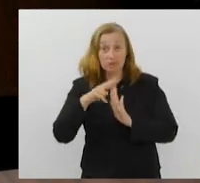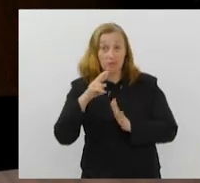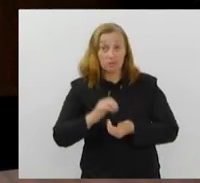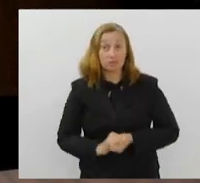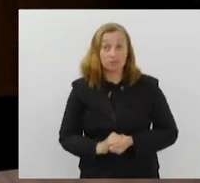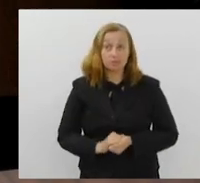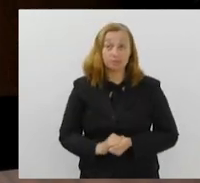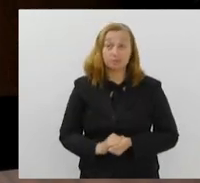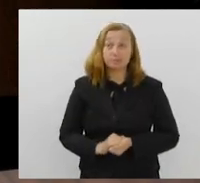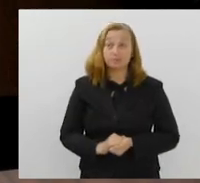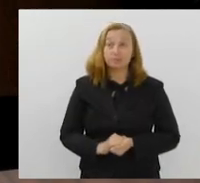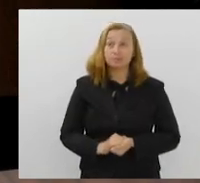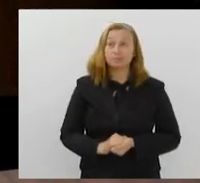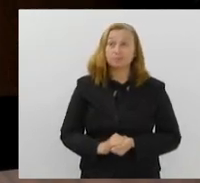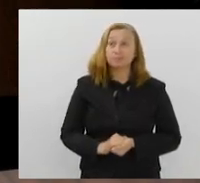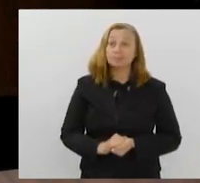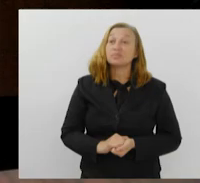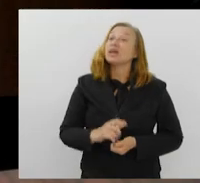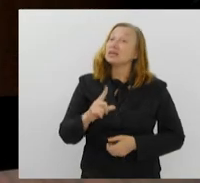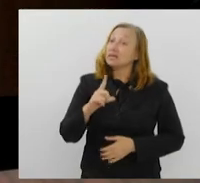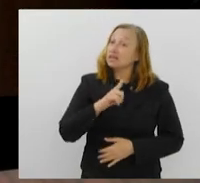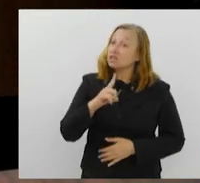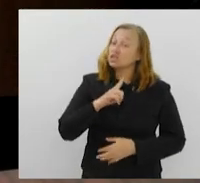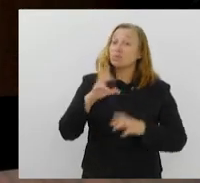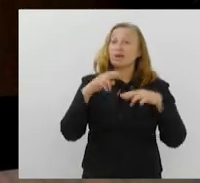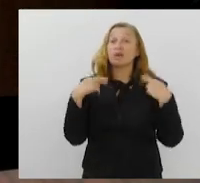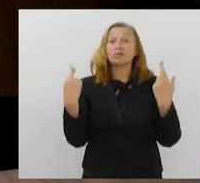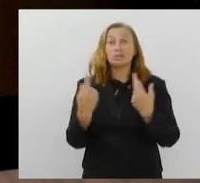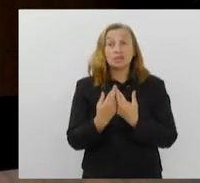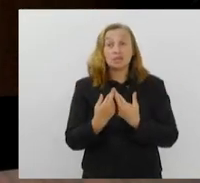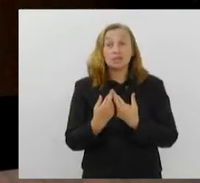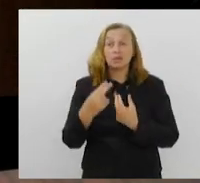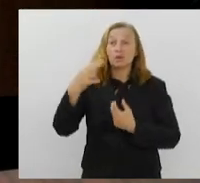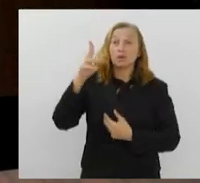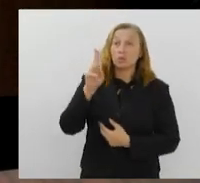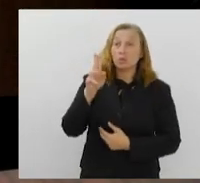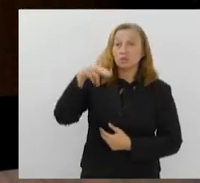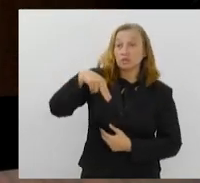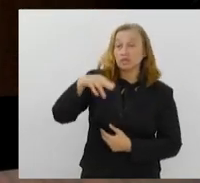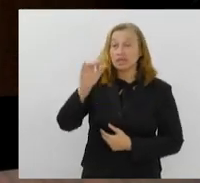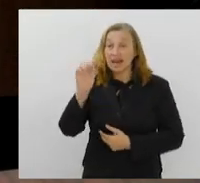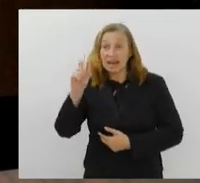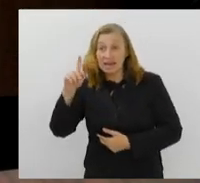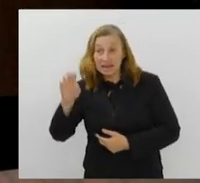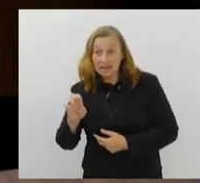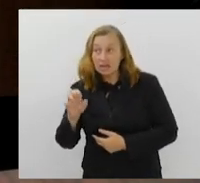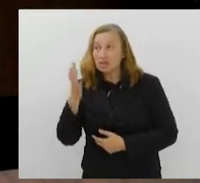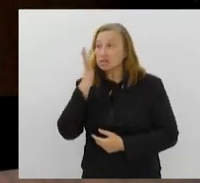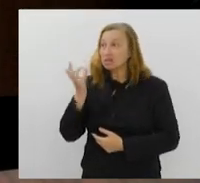foi que ele tinha participado de uma reunião da UNALE, não sei se o deputado